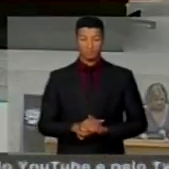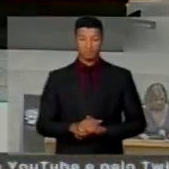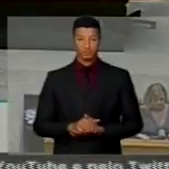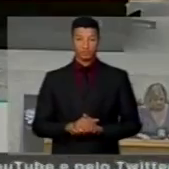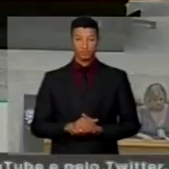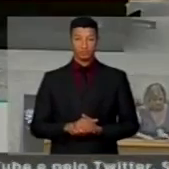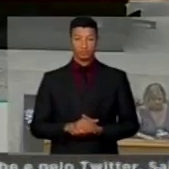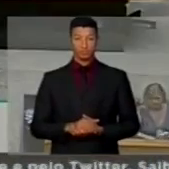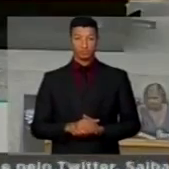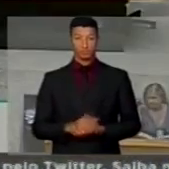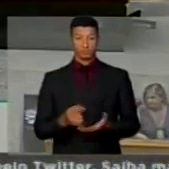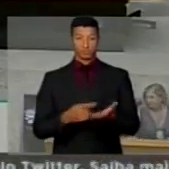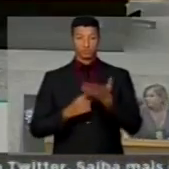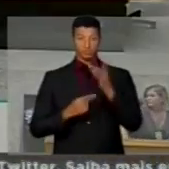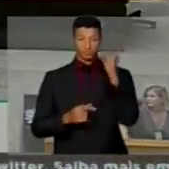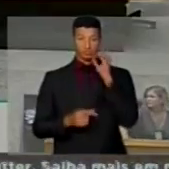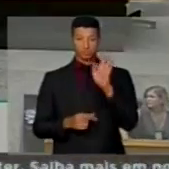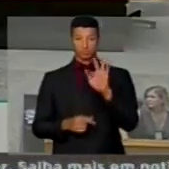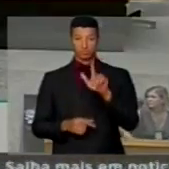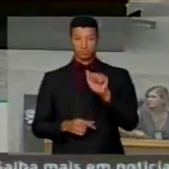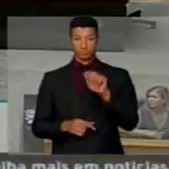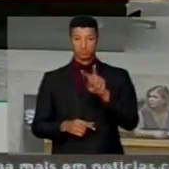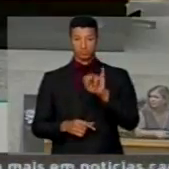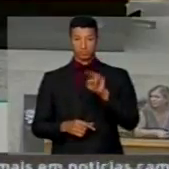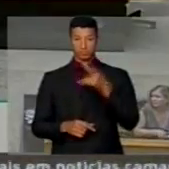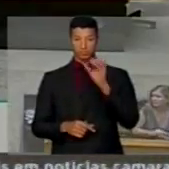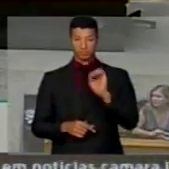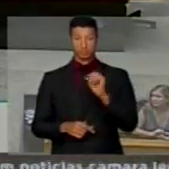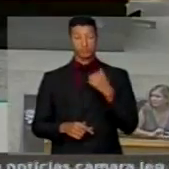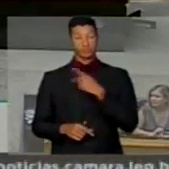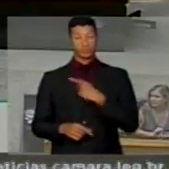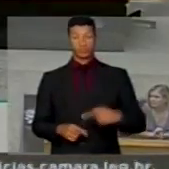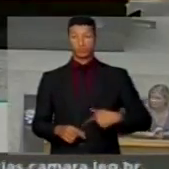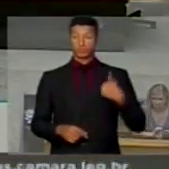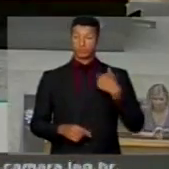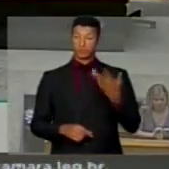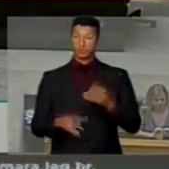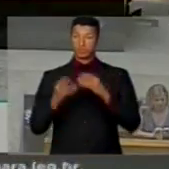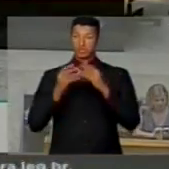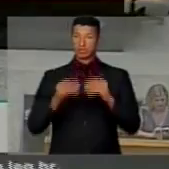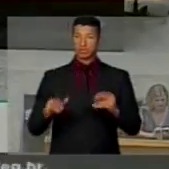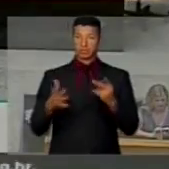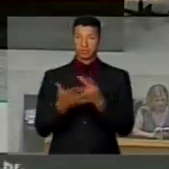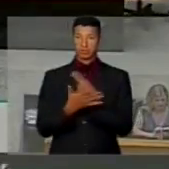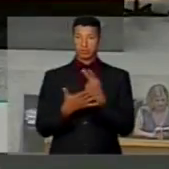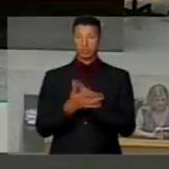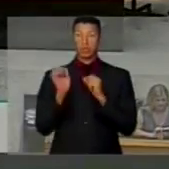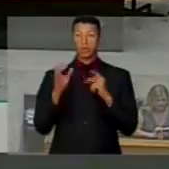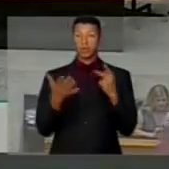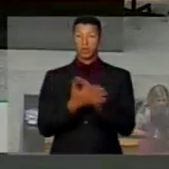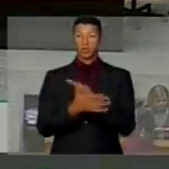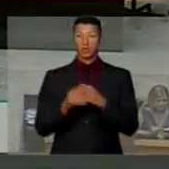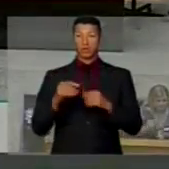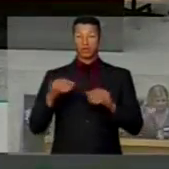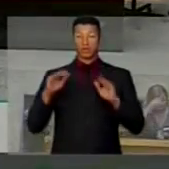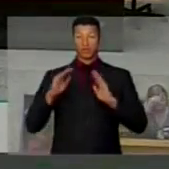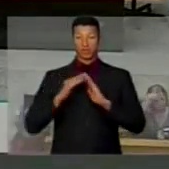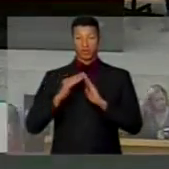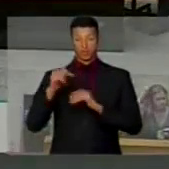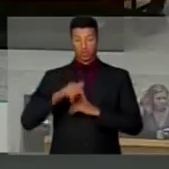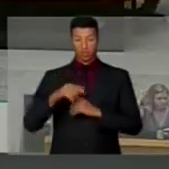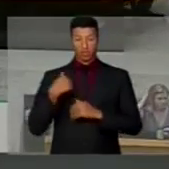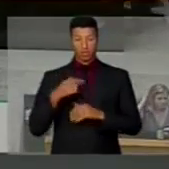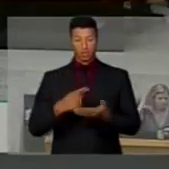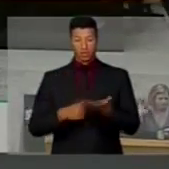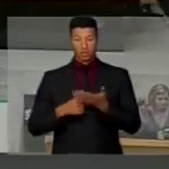Tem a palavra, deputado Flavinho. Senhor presidente, estou aqui para desfazer um equívoco que está acontecendo dentro dessa casa.